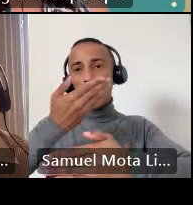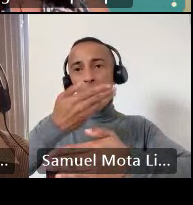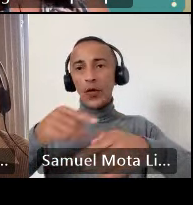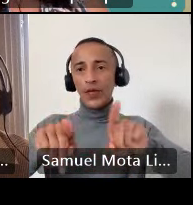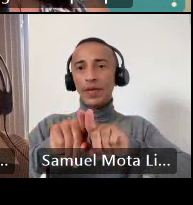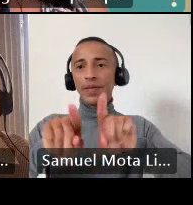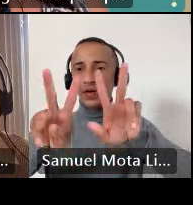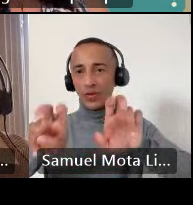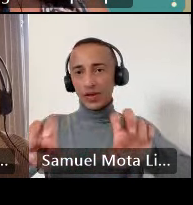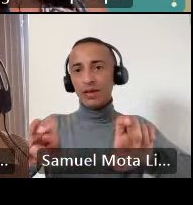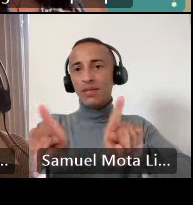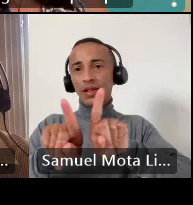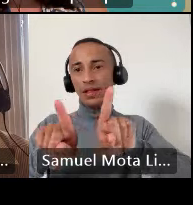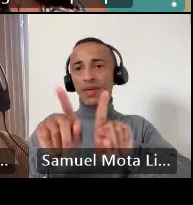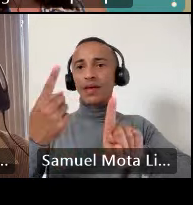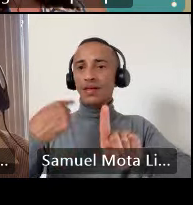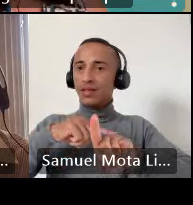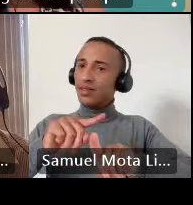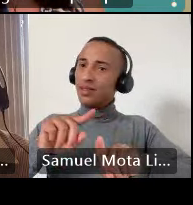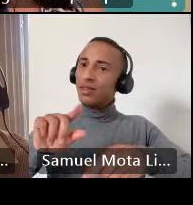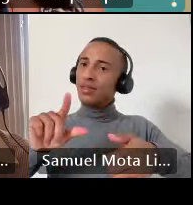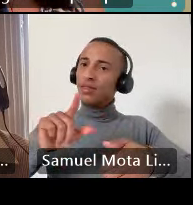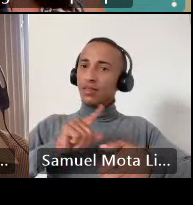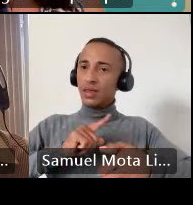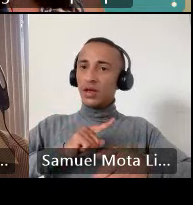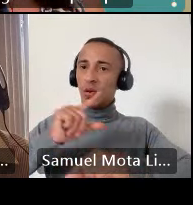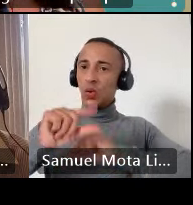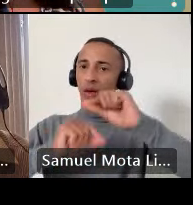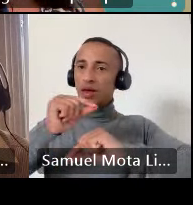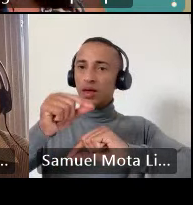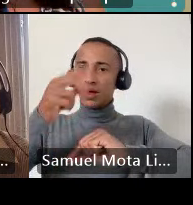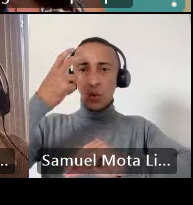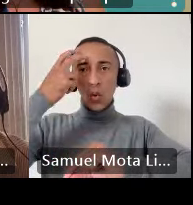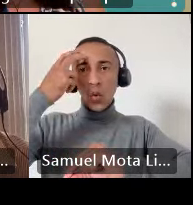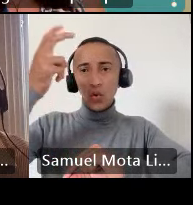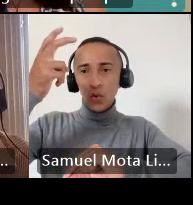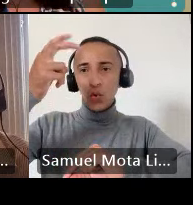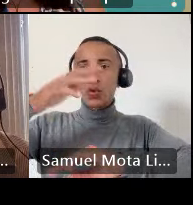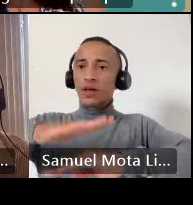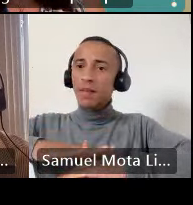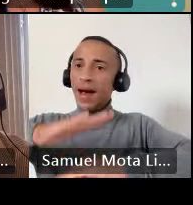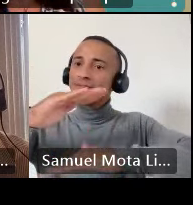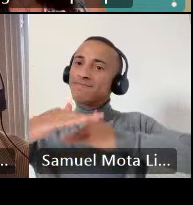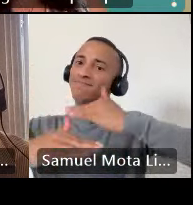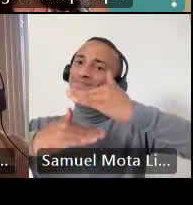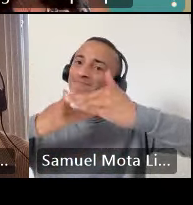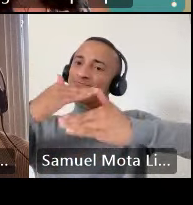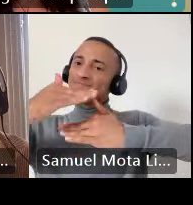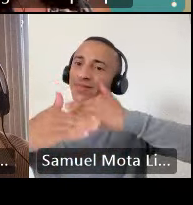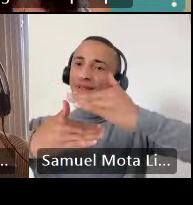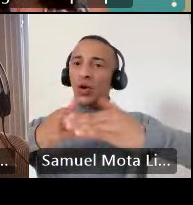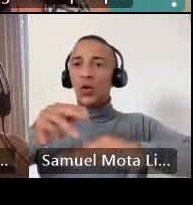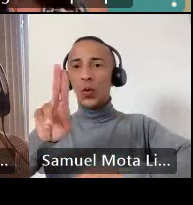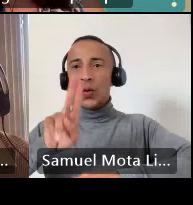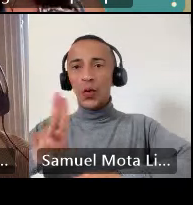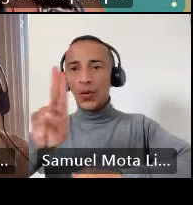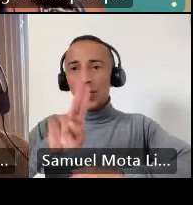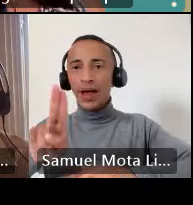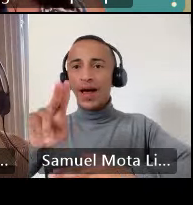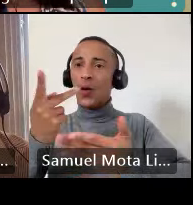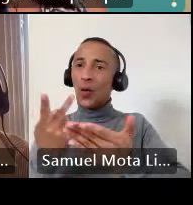gente eh ter né cultivar essa cultura de aprendizagem utilizar os erros e a eh